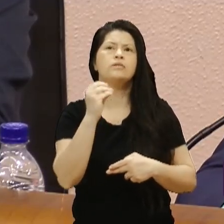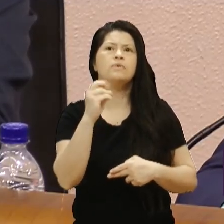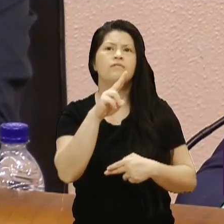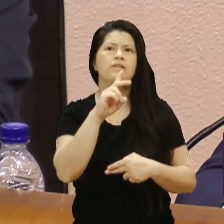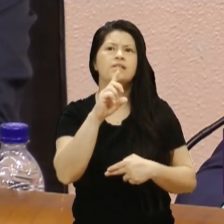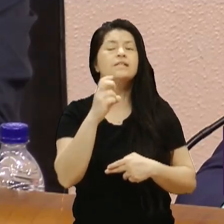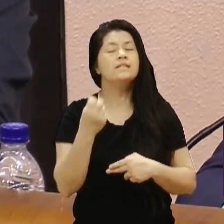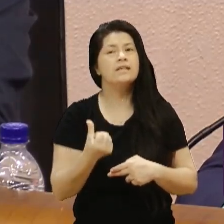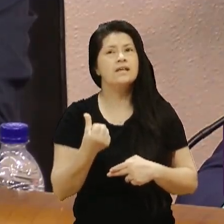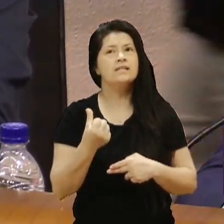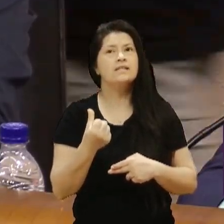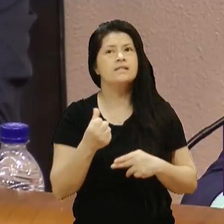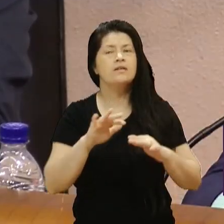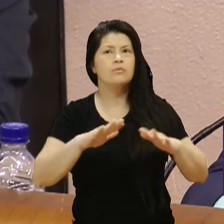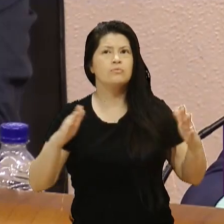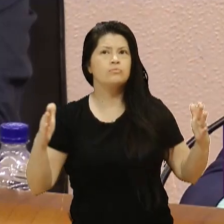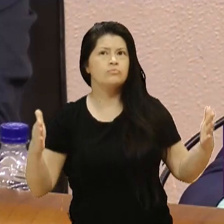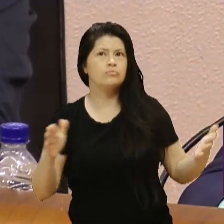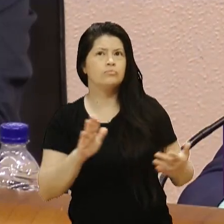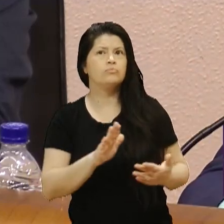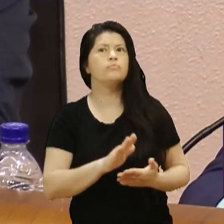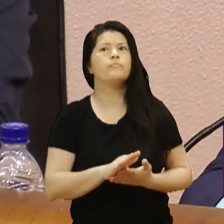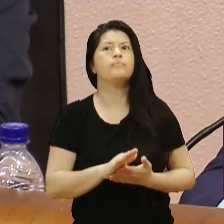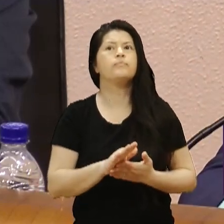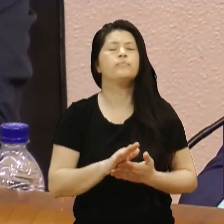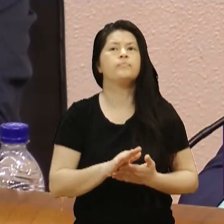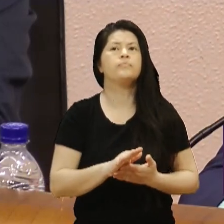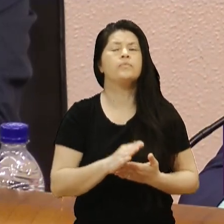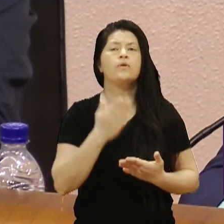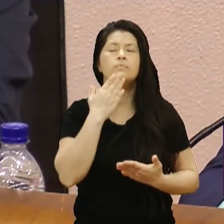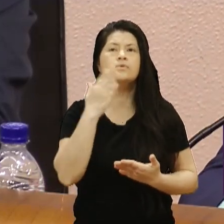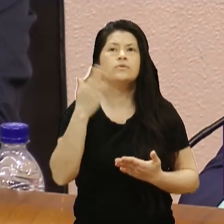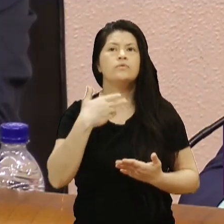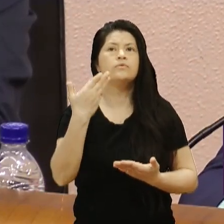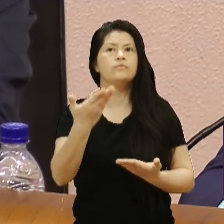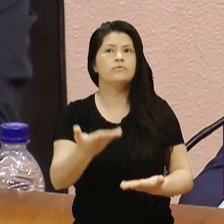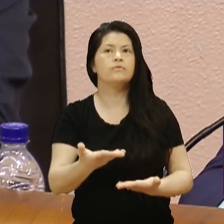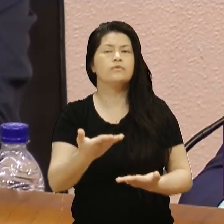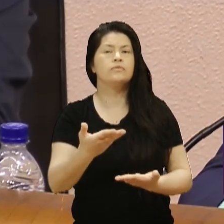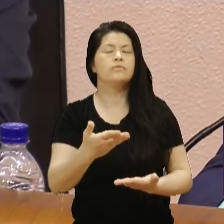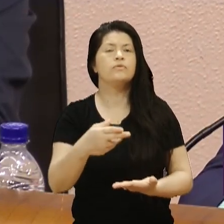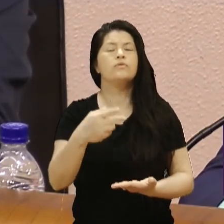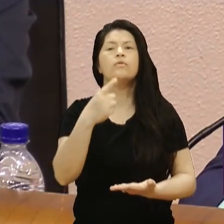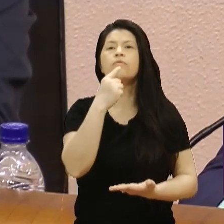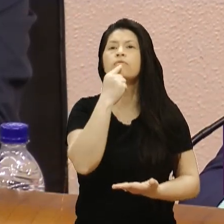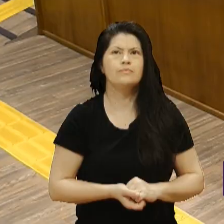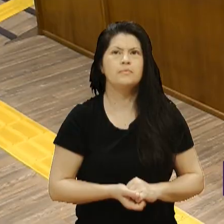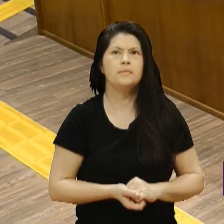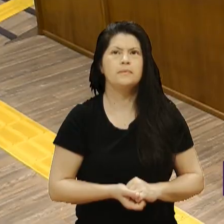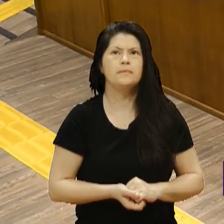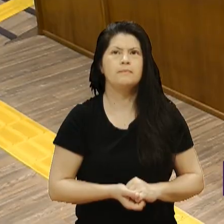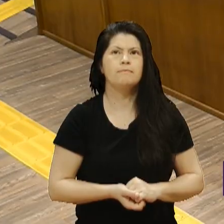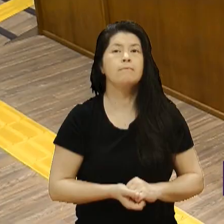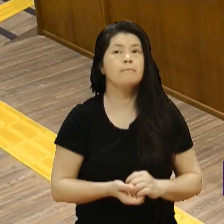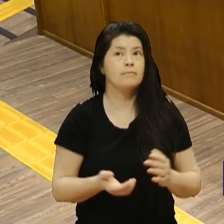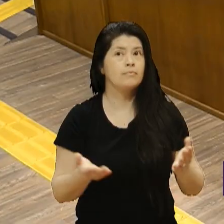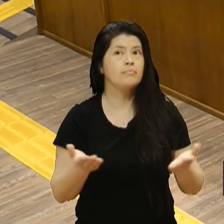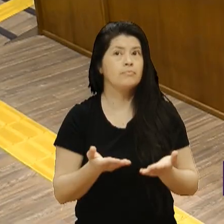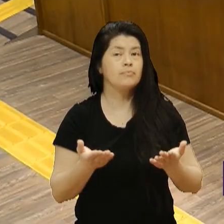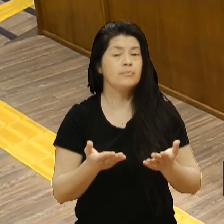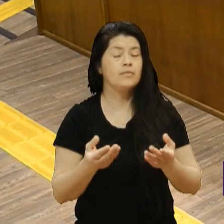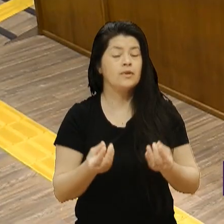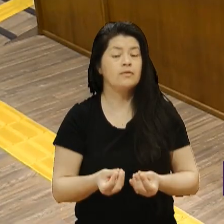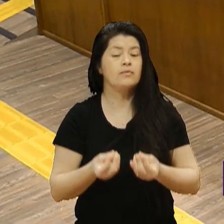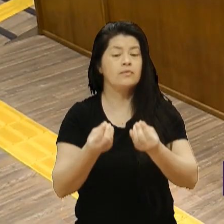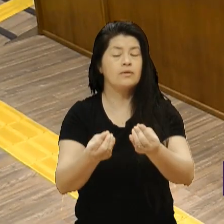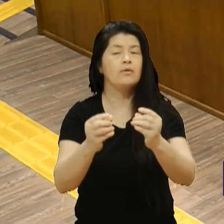iniciativa da mesa diretora por solicitação deste vereador e do vereador Alexandre Bortoluz. Neste momento faríamos a